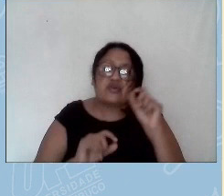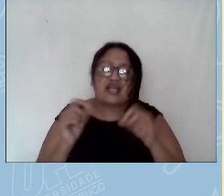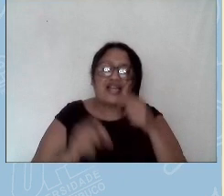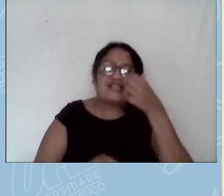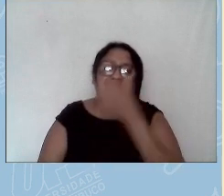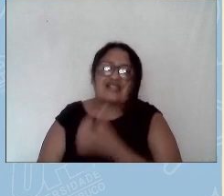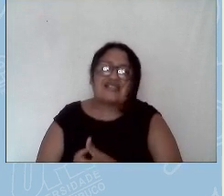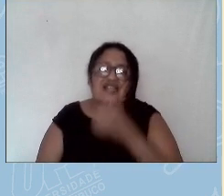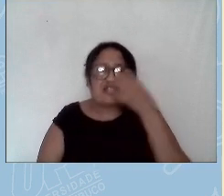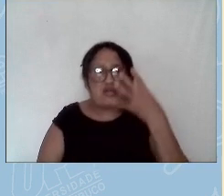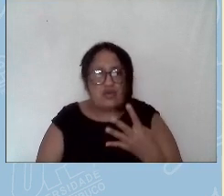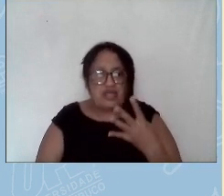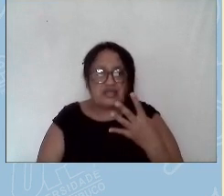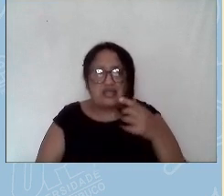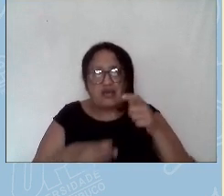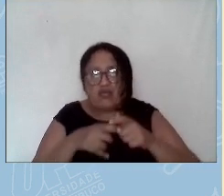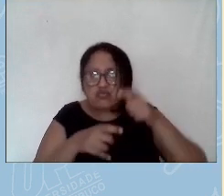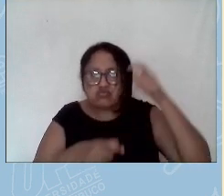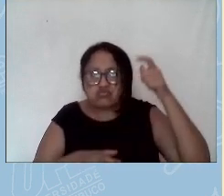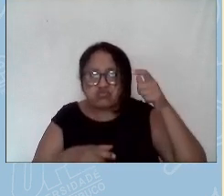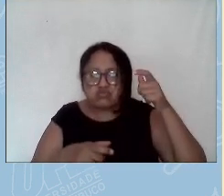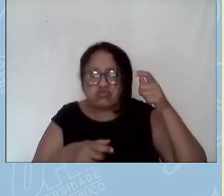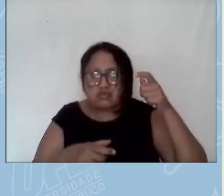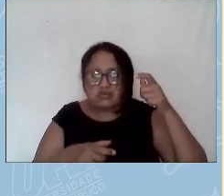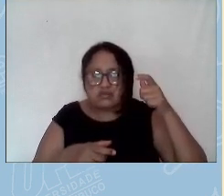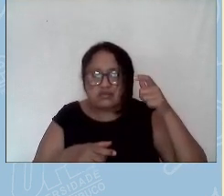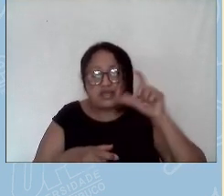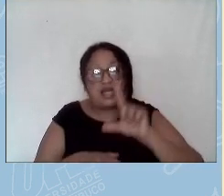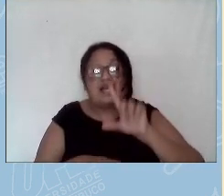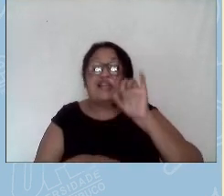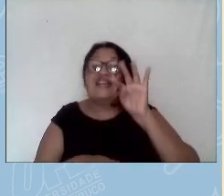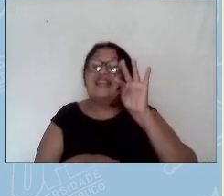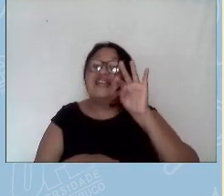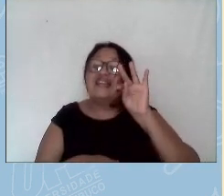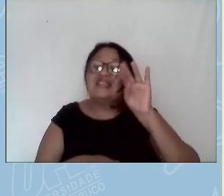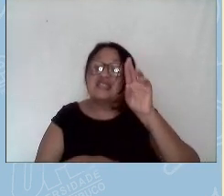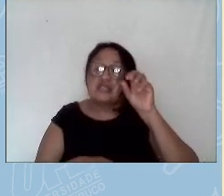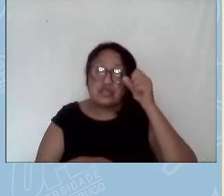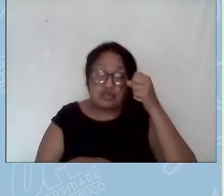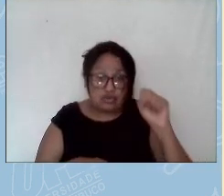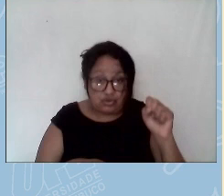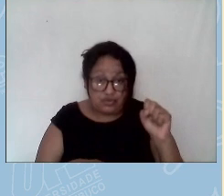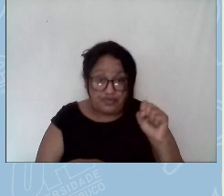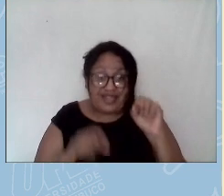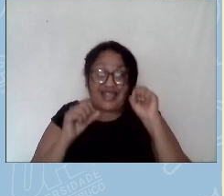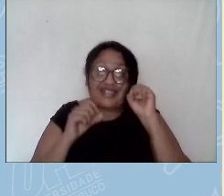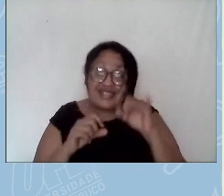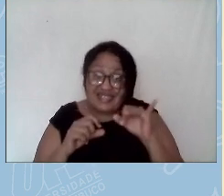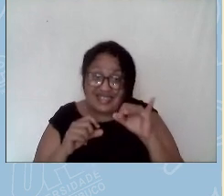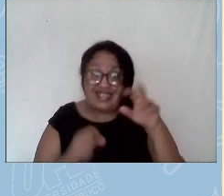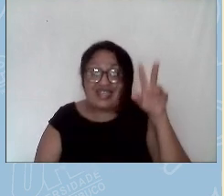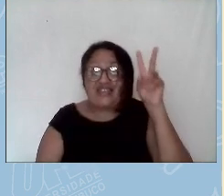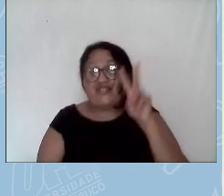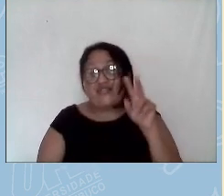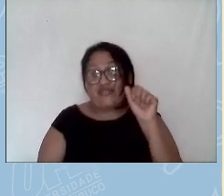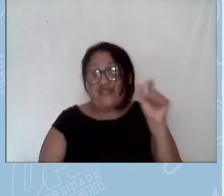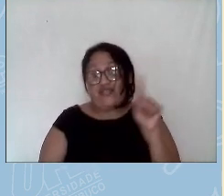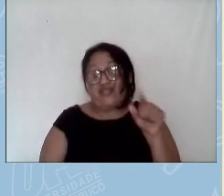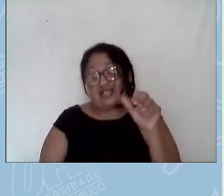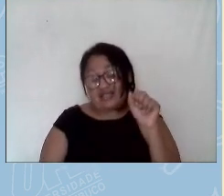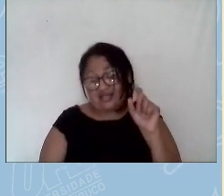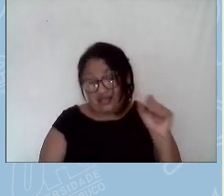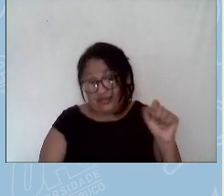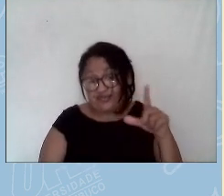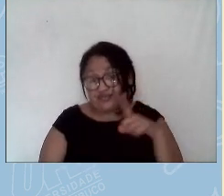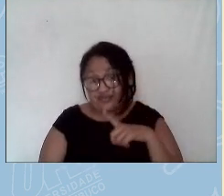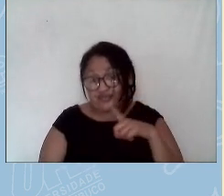e quatro litros se a vazão estivesse em metros cúbicos tá é uma coisa importante é